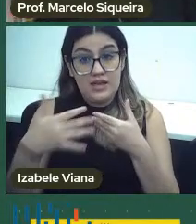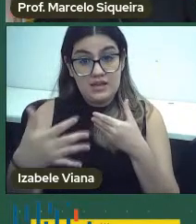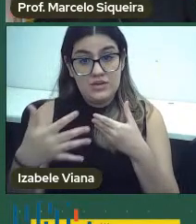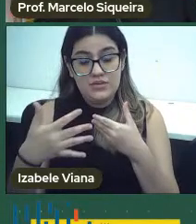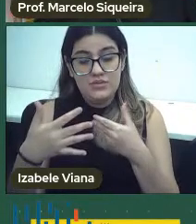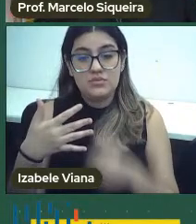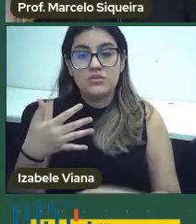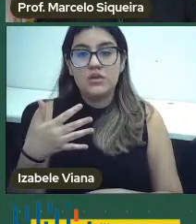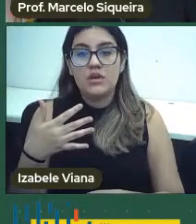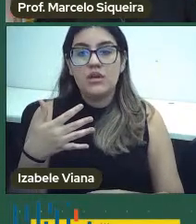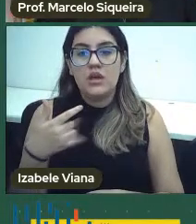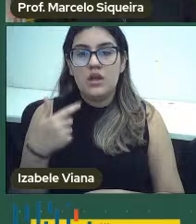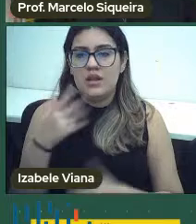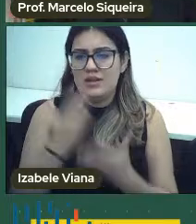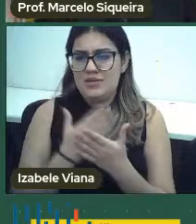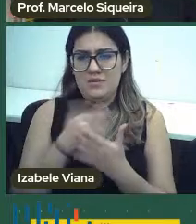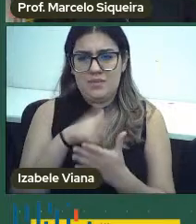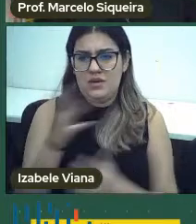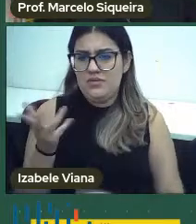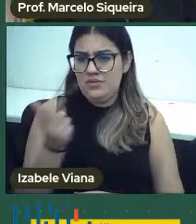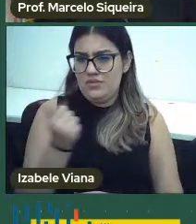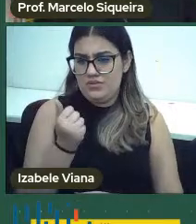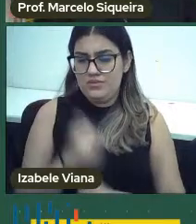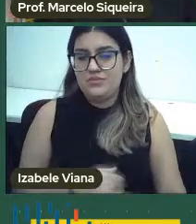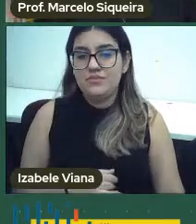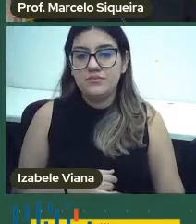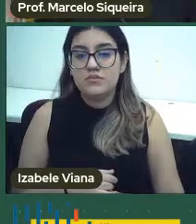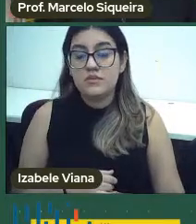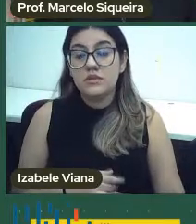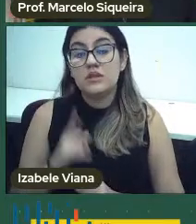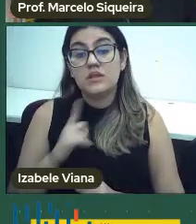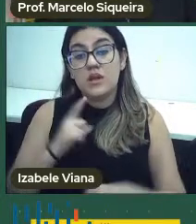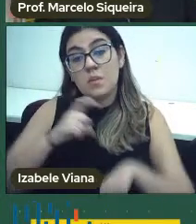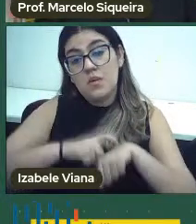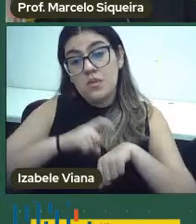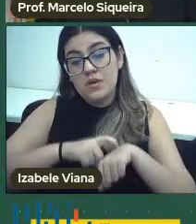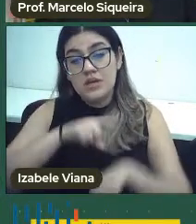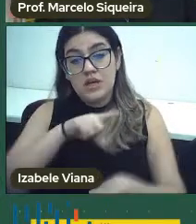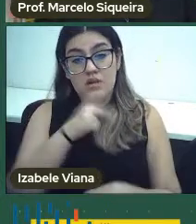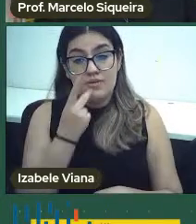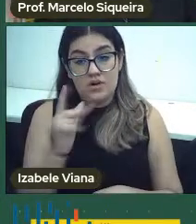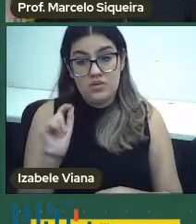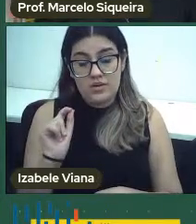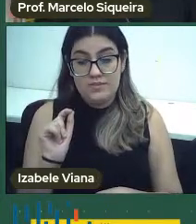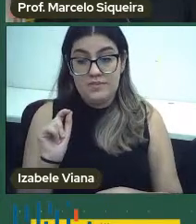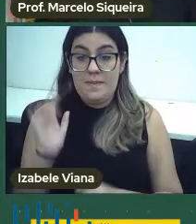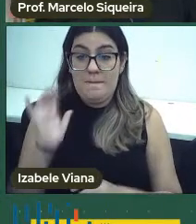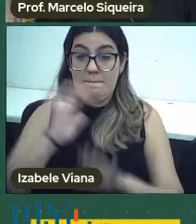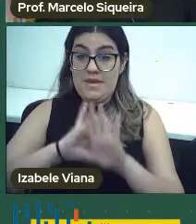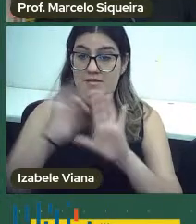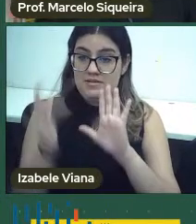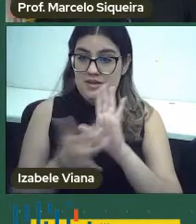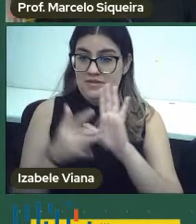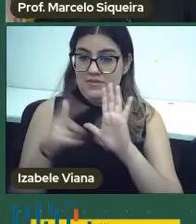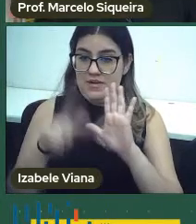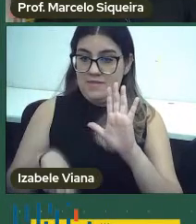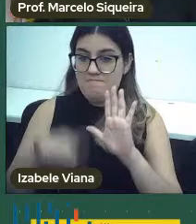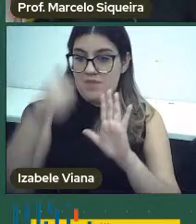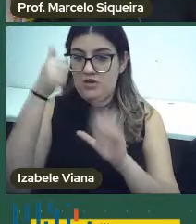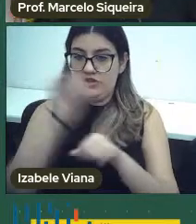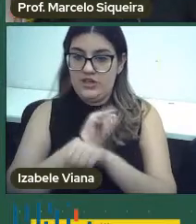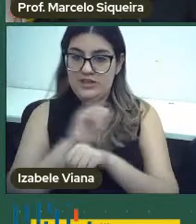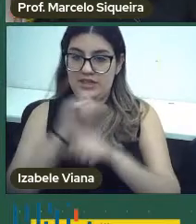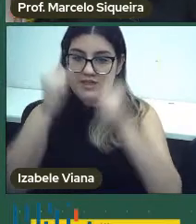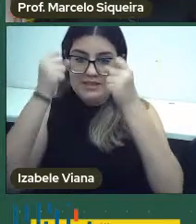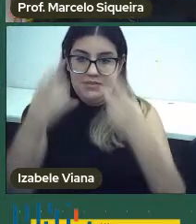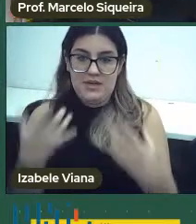que é um livro que eu recomendo a todo mundo, em um determinado momento ele fala que a metáfora é a melhor forma de explicar as coisas.